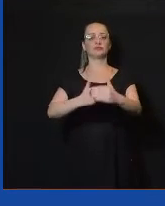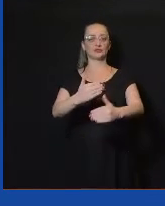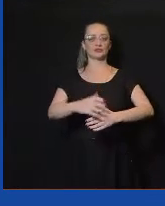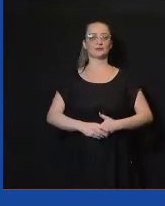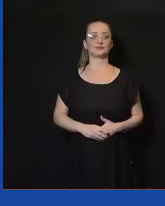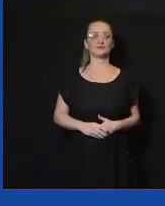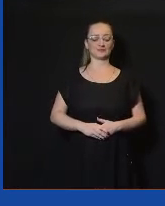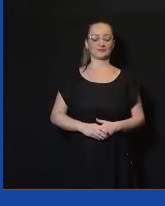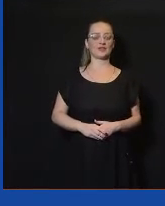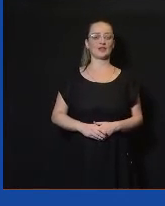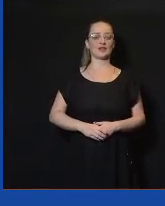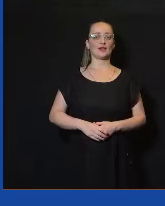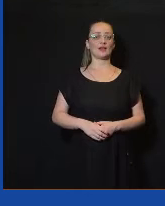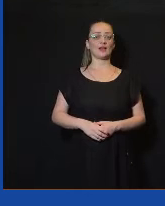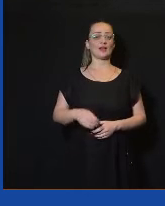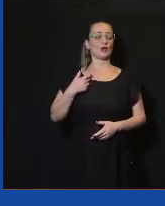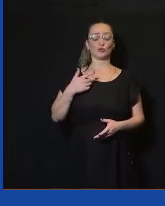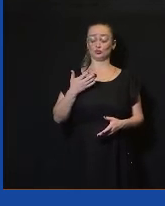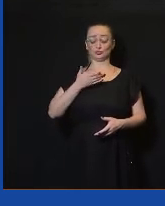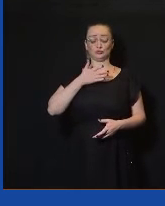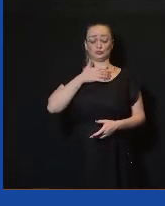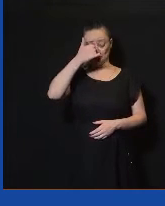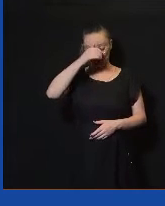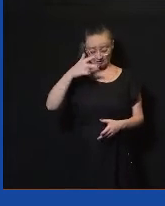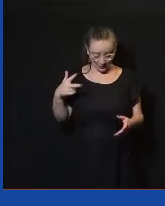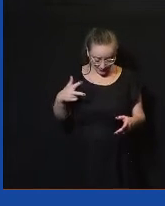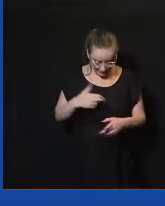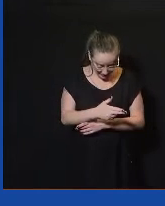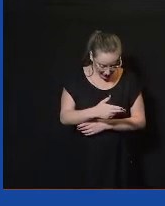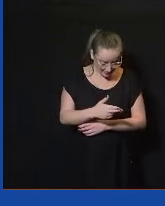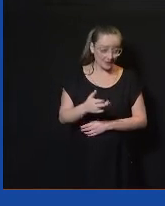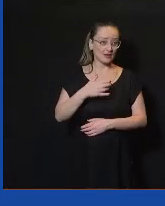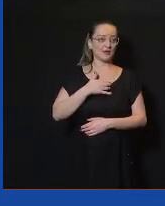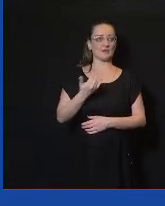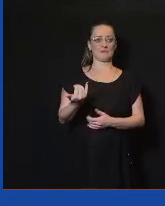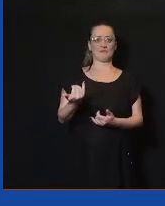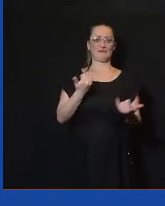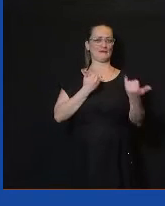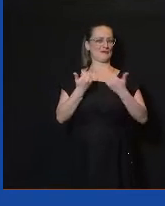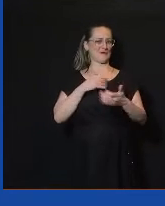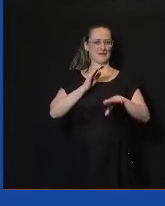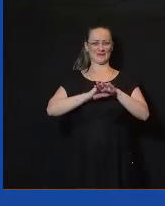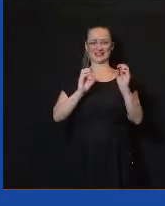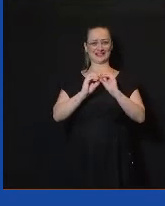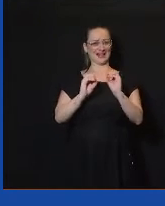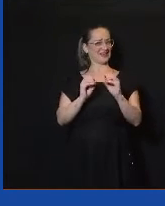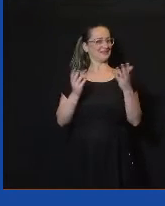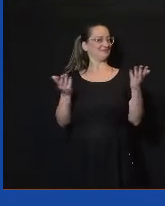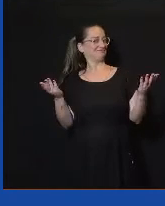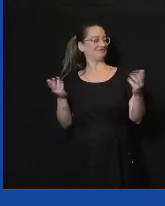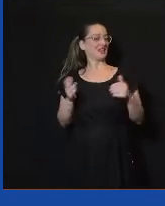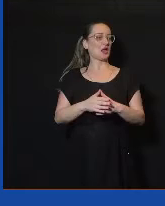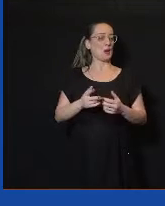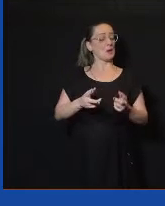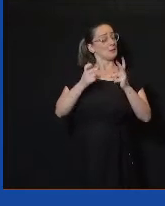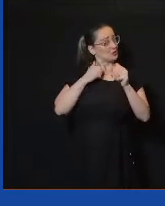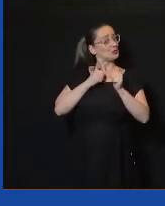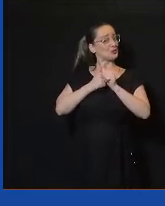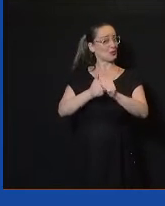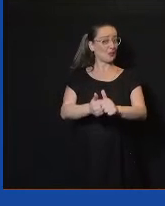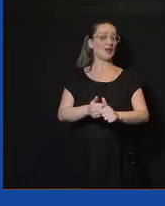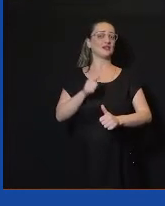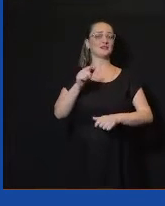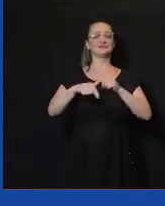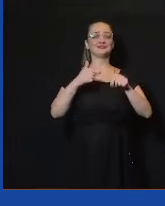Bom, eu não quis te interromper, mas quando você disse que você não tinha feito nada, eu posso dizer que eu mesmo acompanhei o